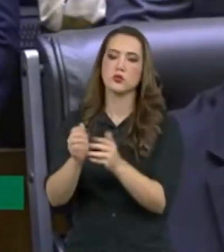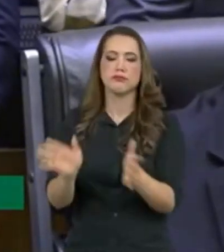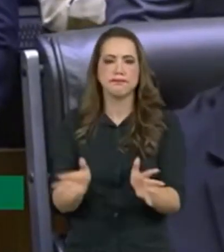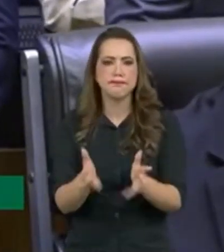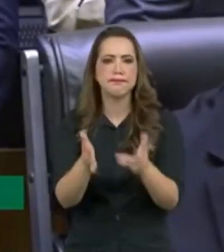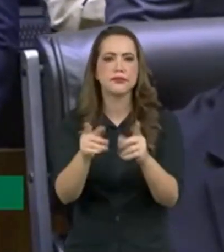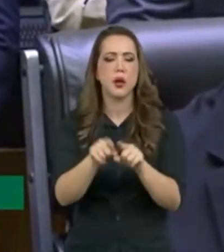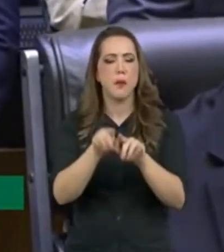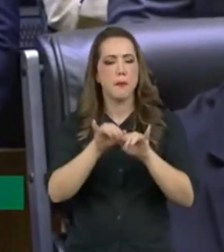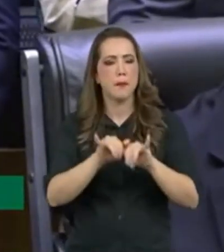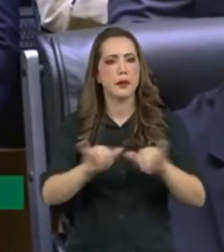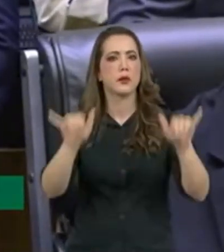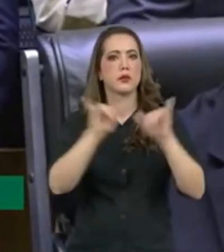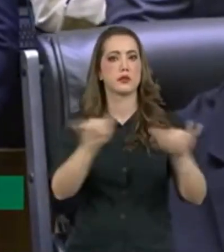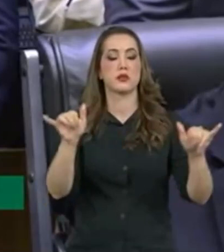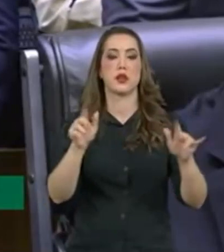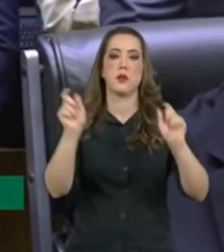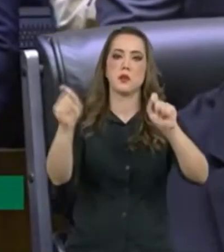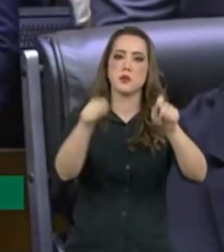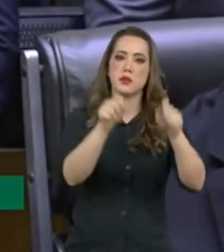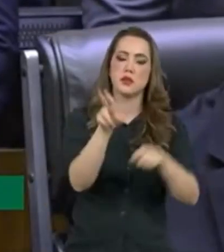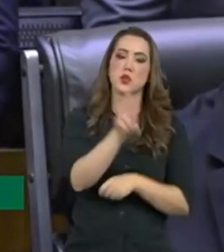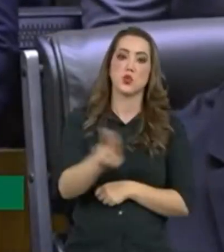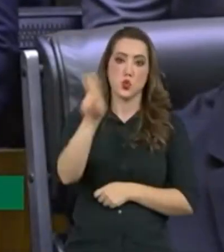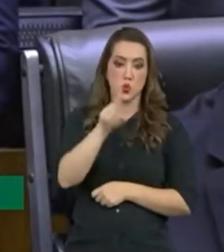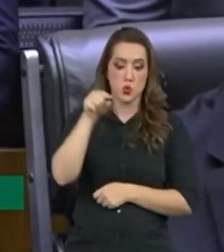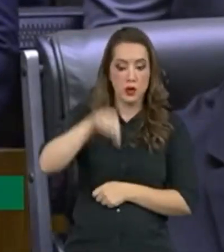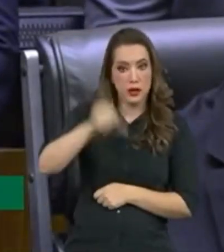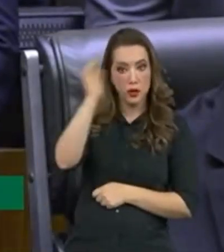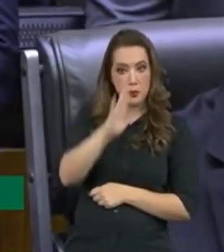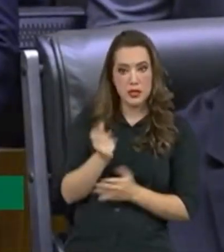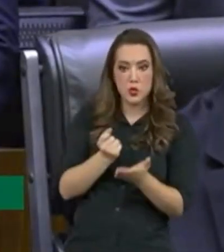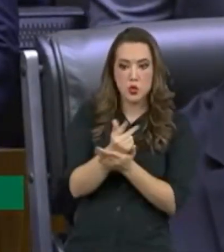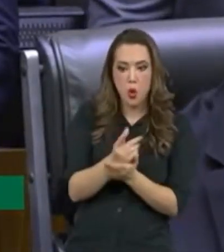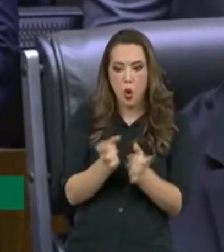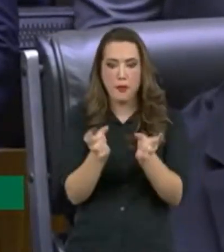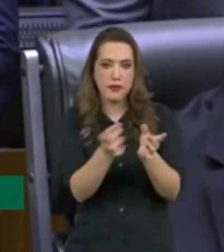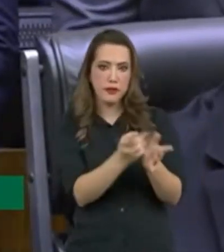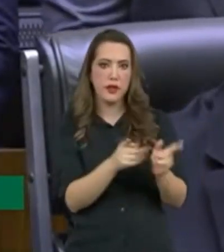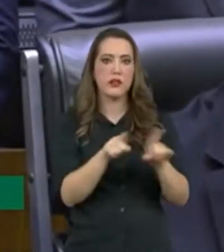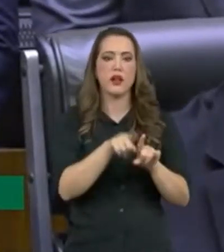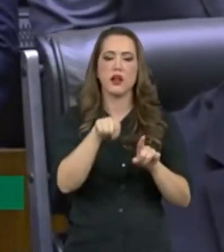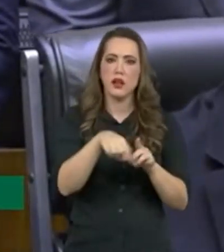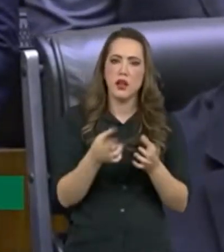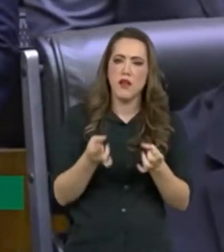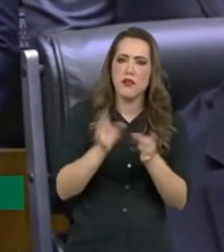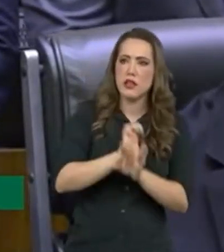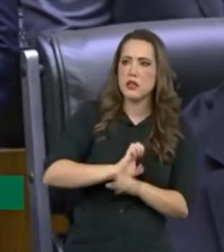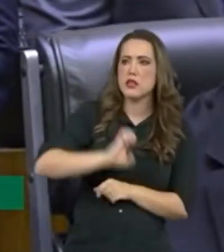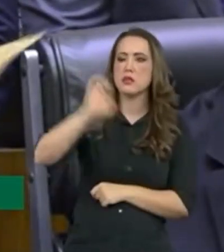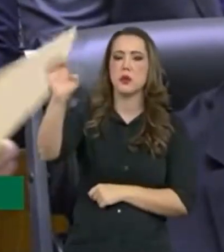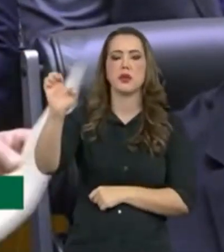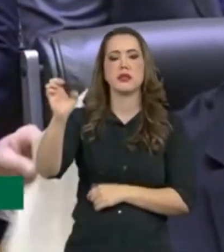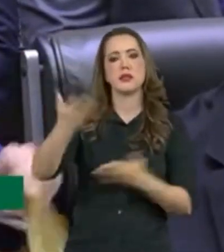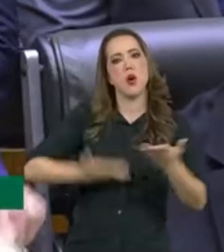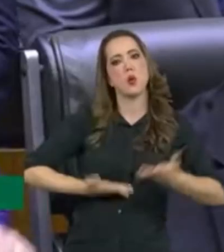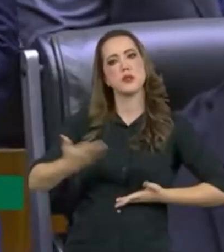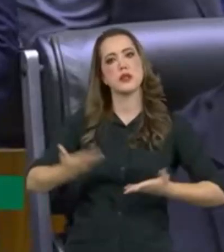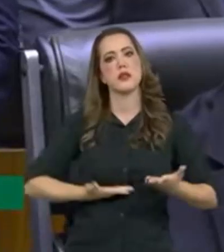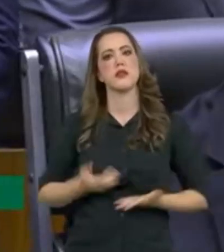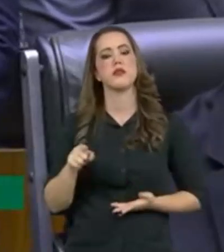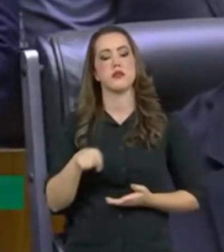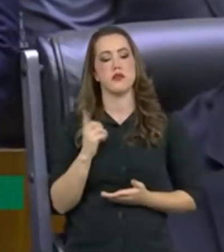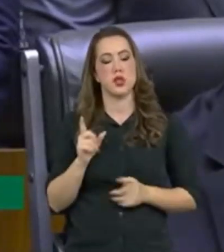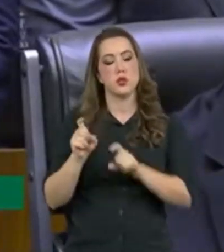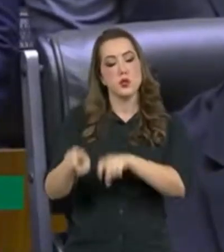dinamizar e expandir o mercado interno de consumo, desenvolver o comércio, exportações, serviços, agricultura